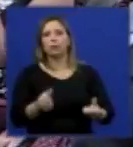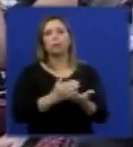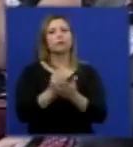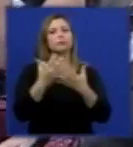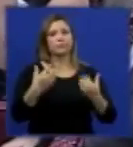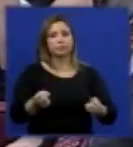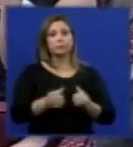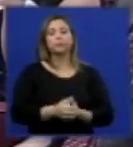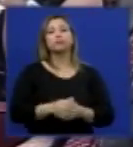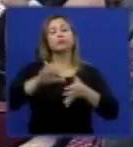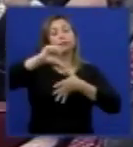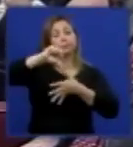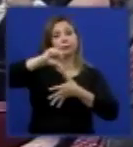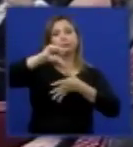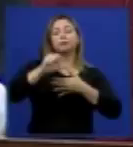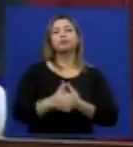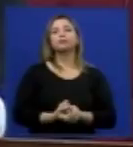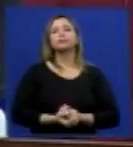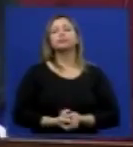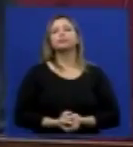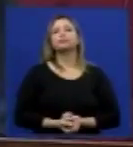Mercosul.